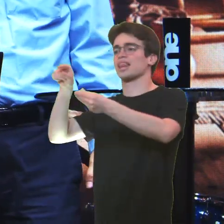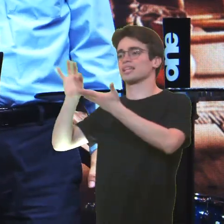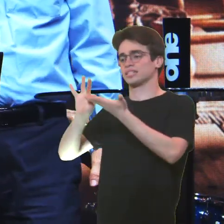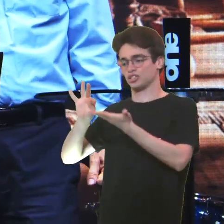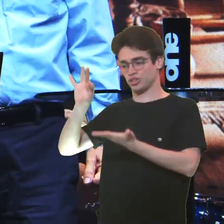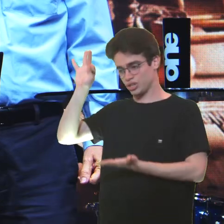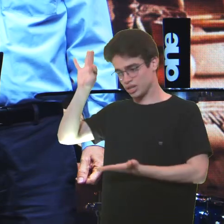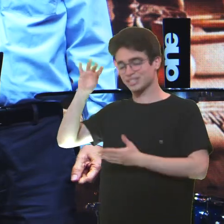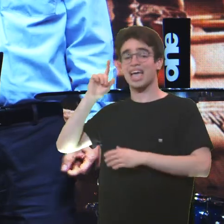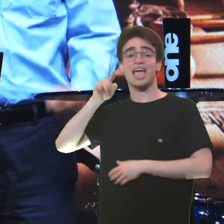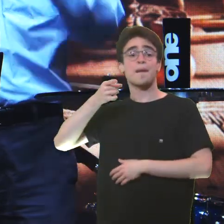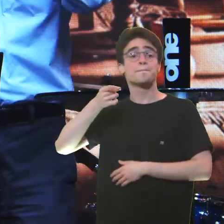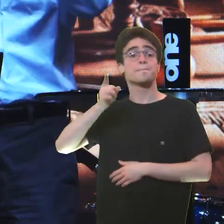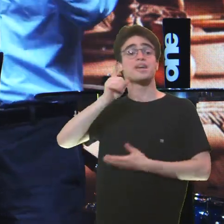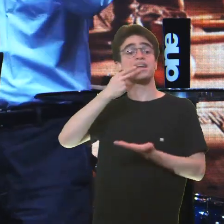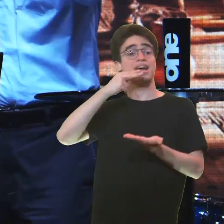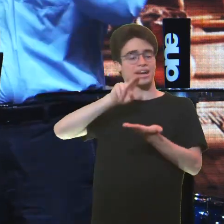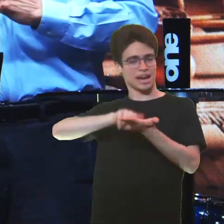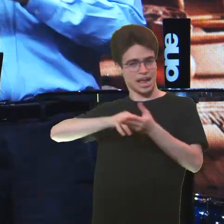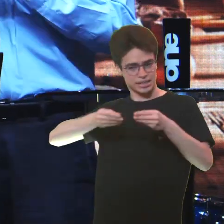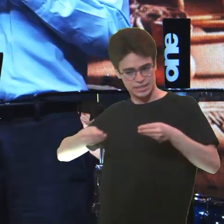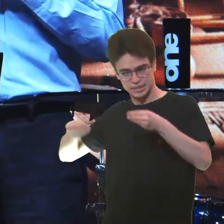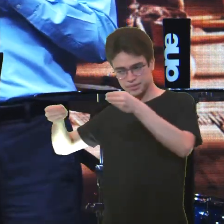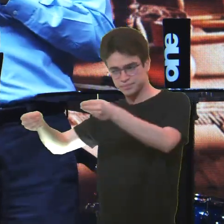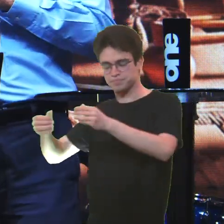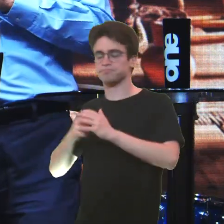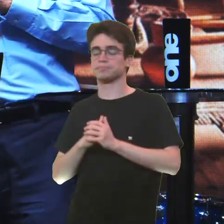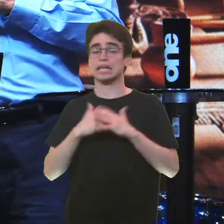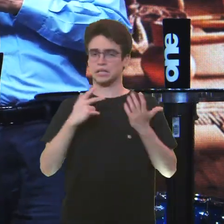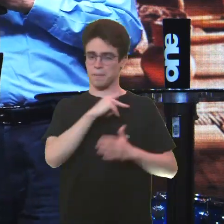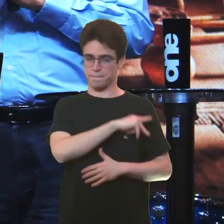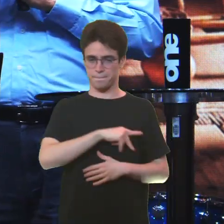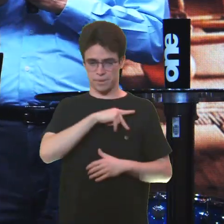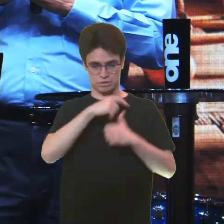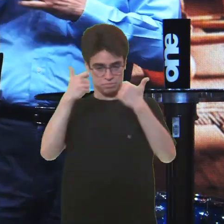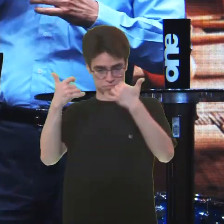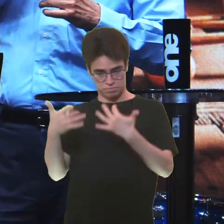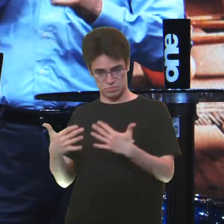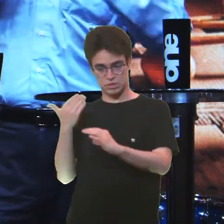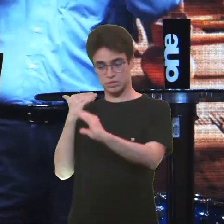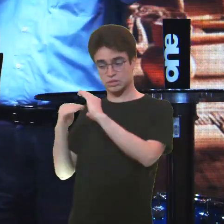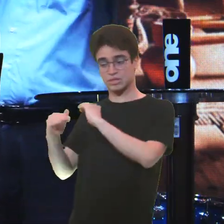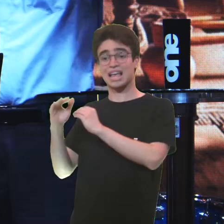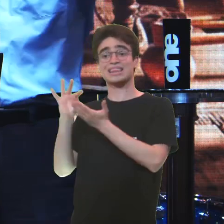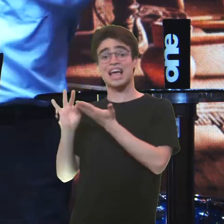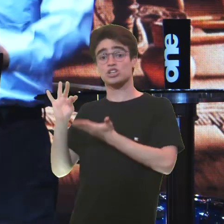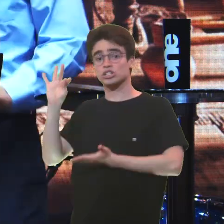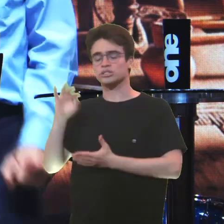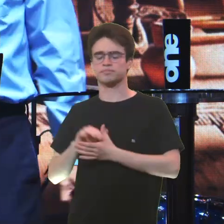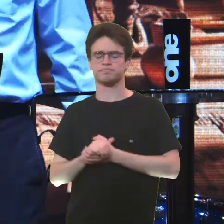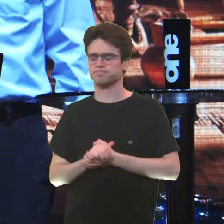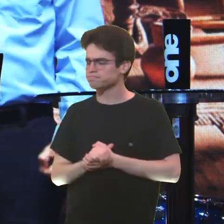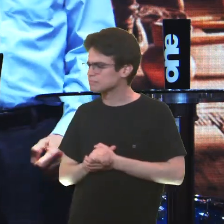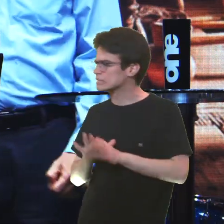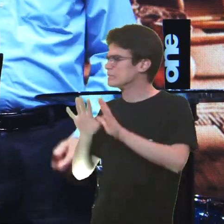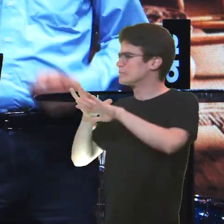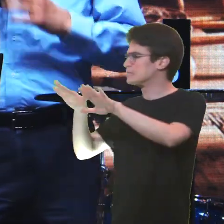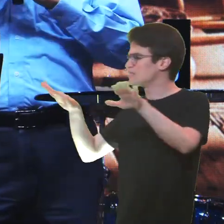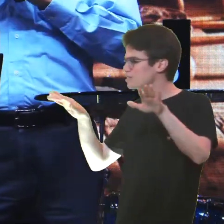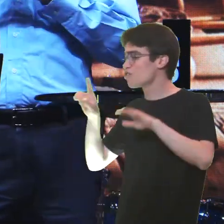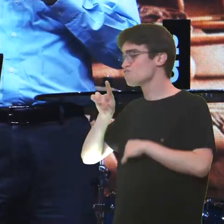Paulo escreveu, Pablo le dice a los tesalonicenses, Paulo diz aos Tessalonicenses: partiendo de ustedes,